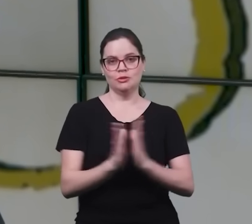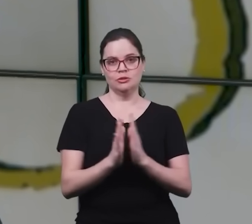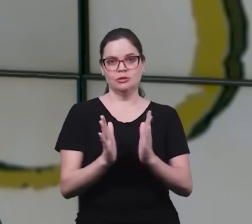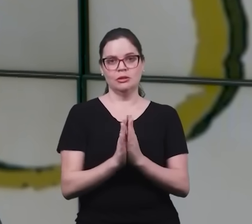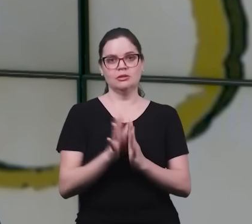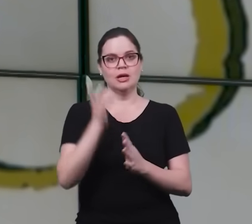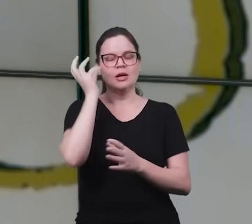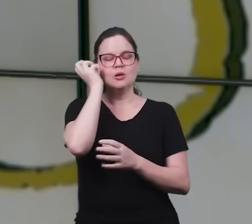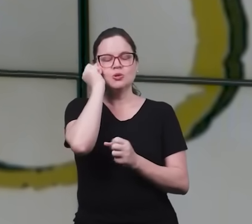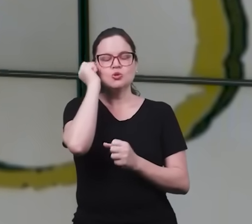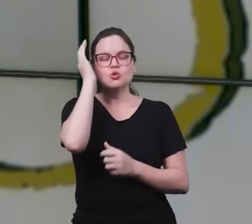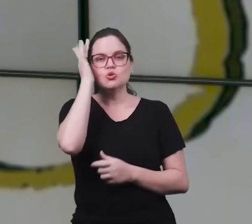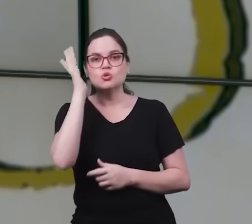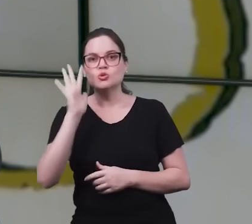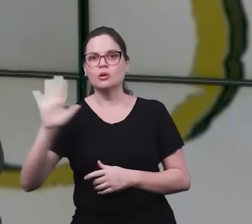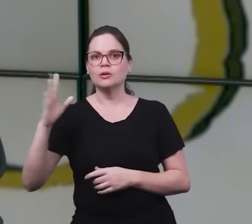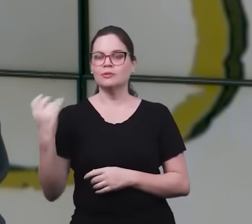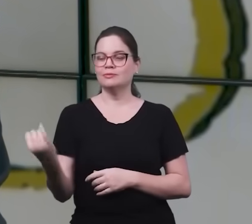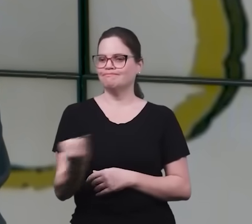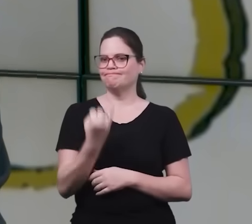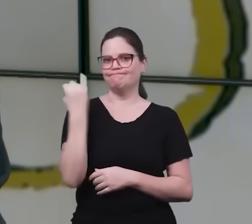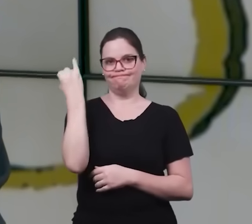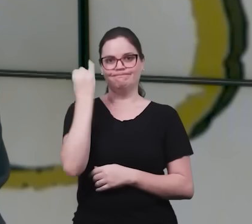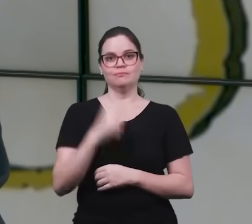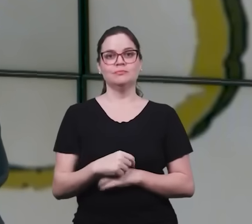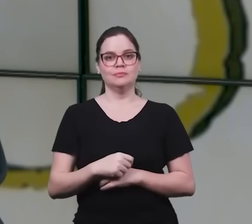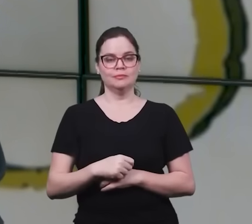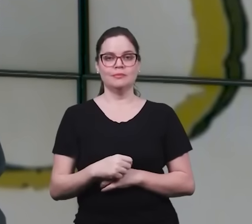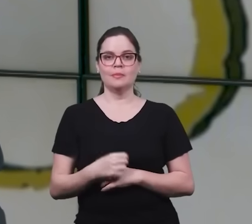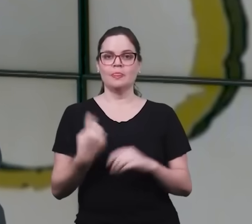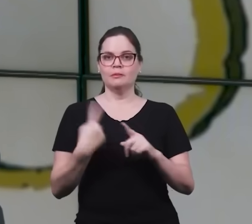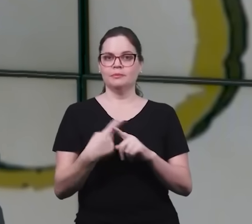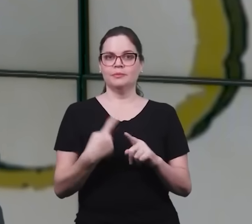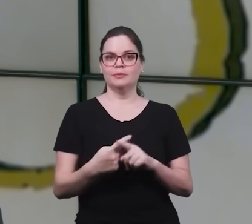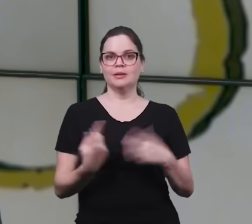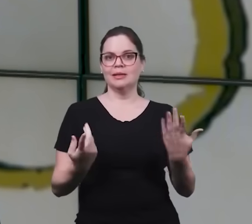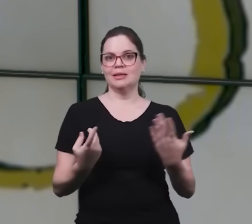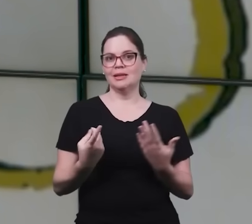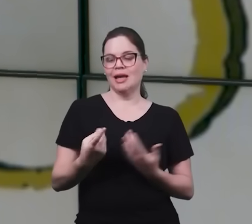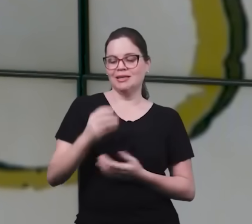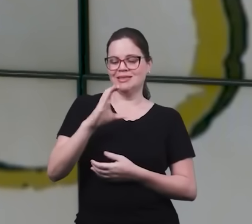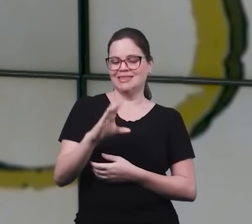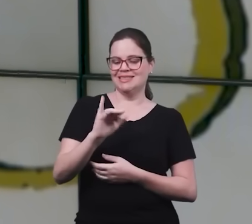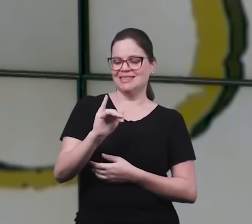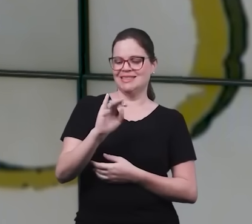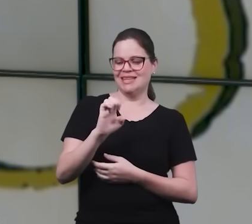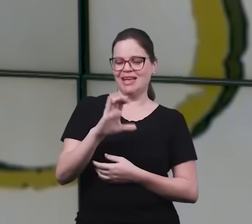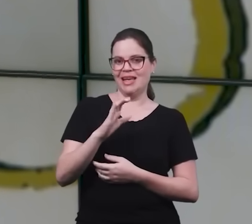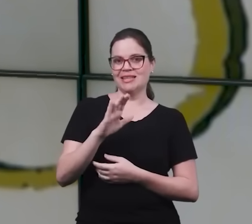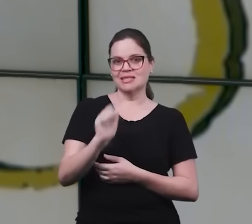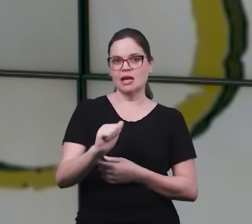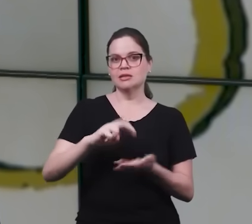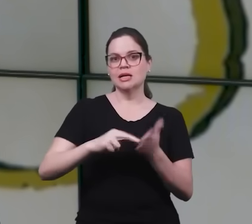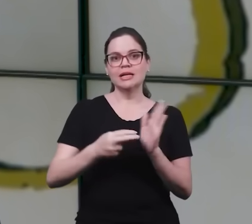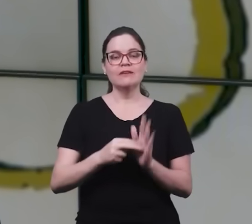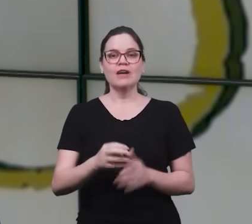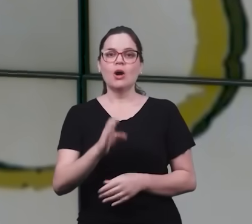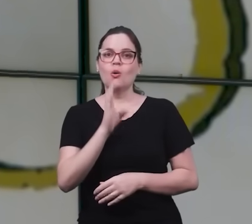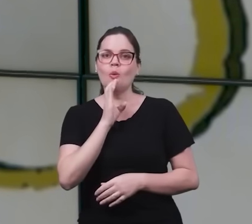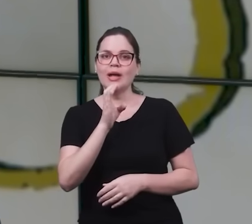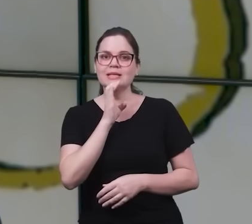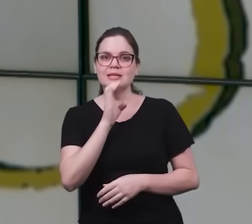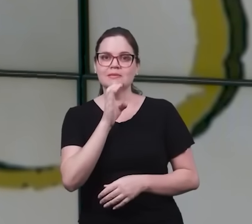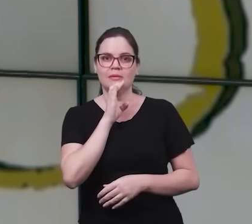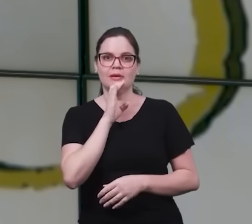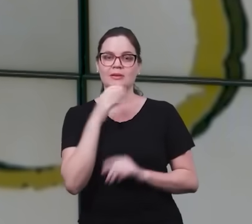uma importância imensa. Você vê como é importante a igreja, porque ciência é conhecimento, ou seja, esse é o dom onde